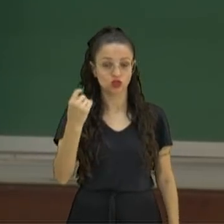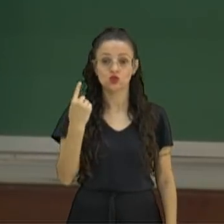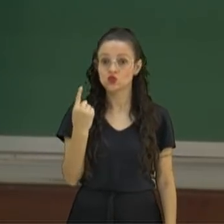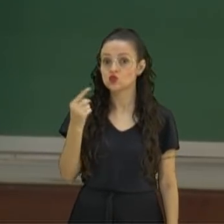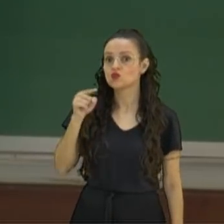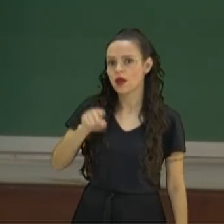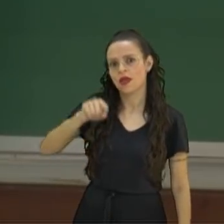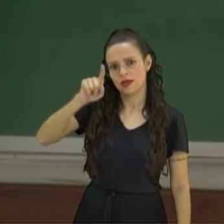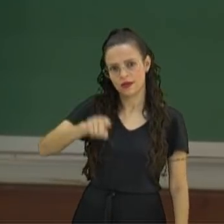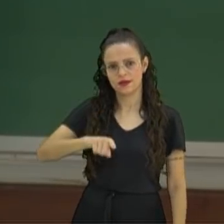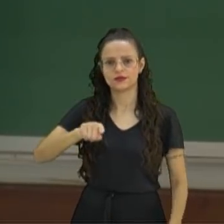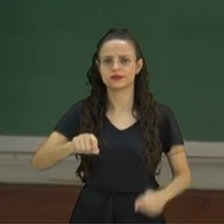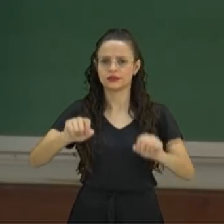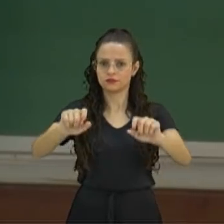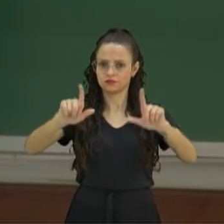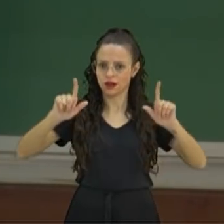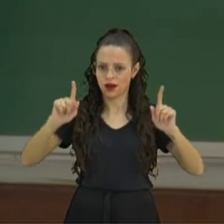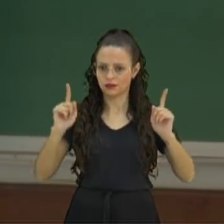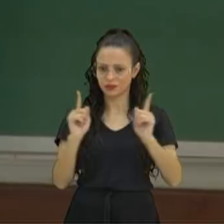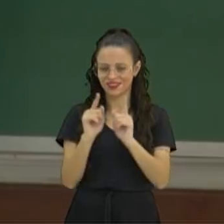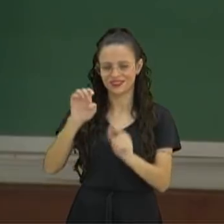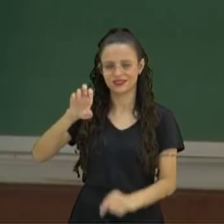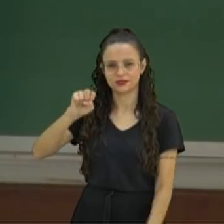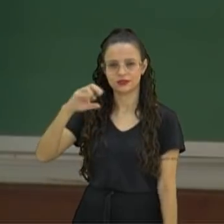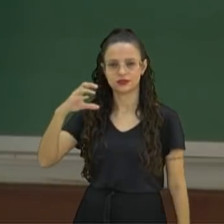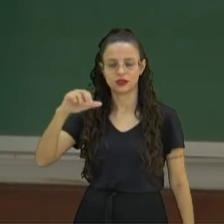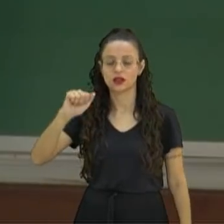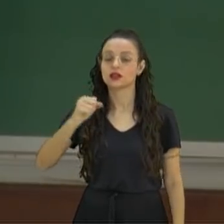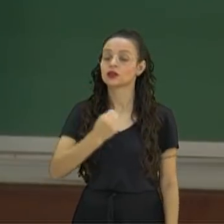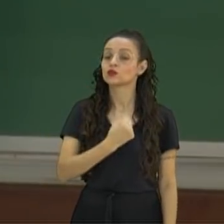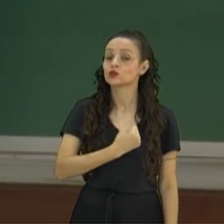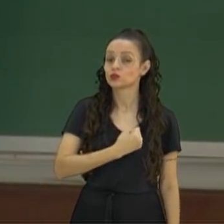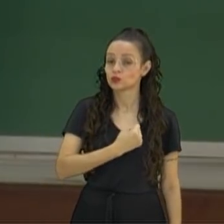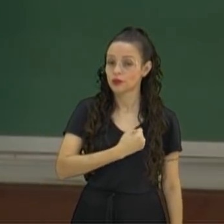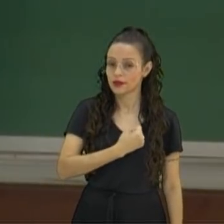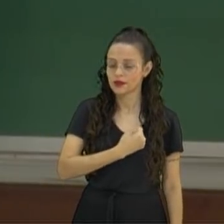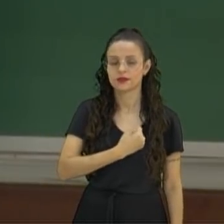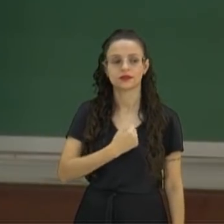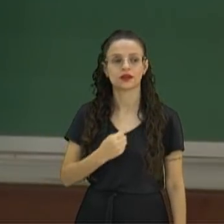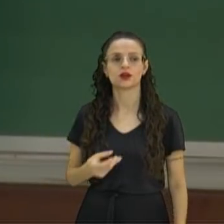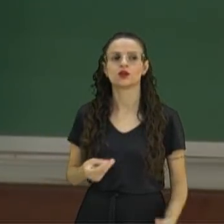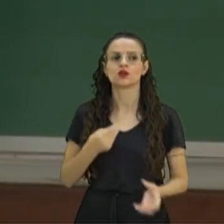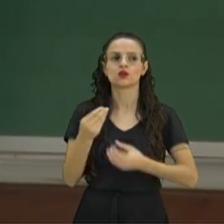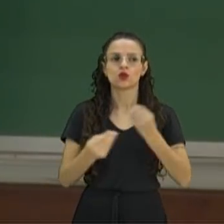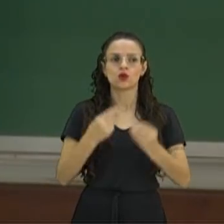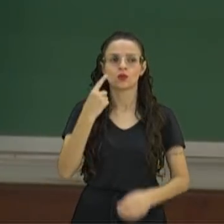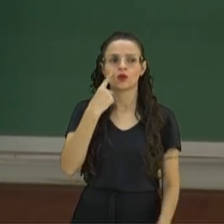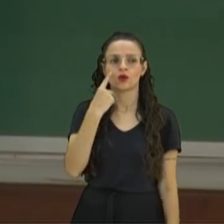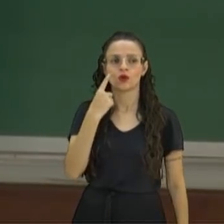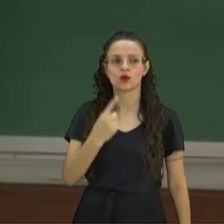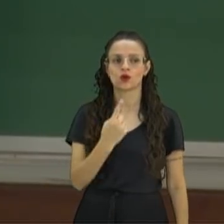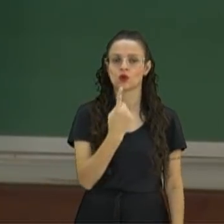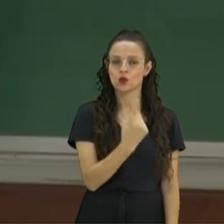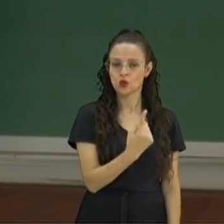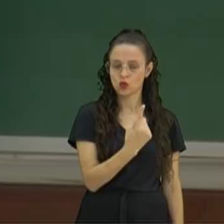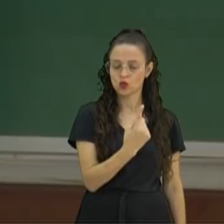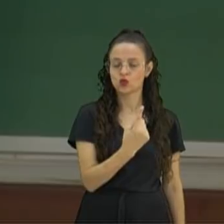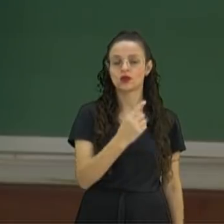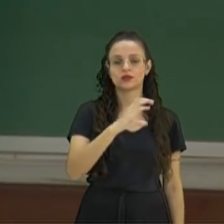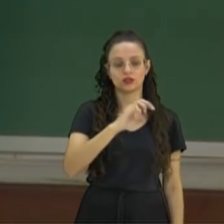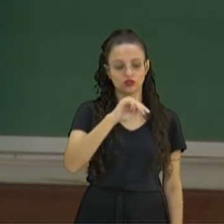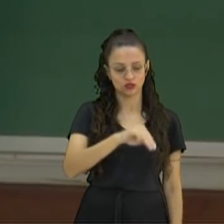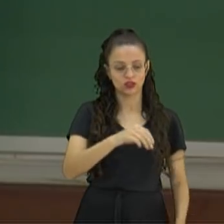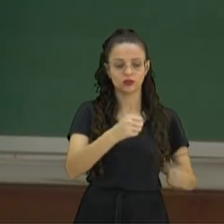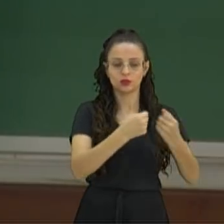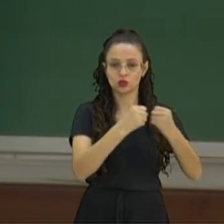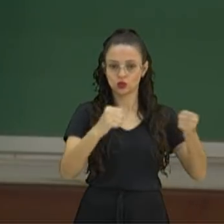Então, nós vamos ter ali a forma de representar escala numérica, né? Que eu vou ler de que maneira ali? 1 centímetro no mapa equivale a 500